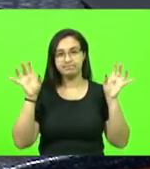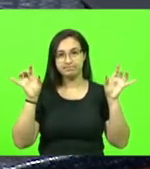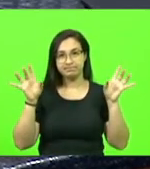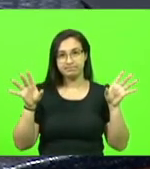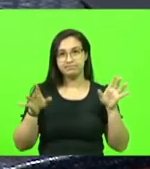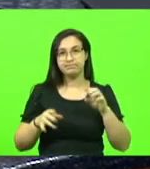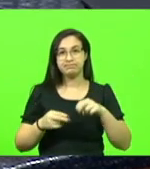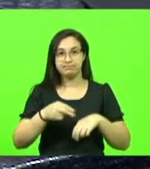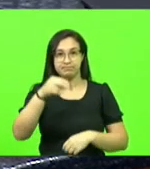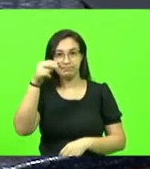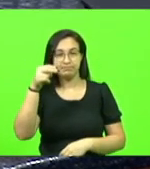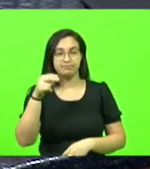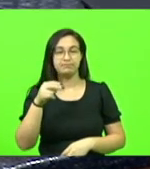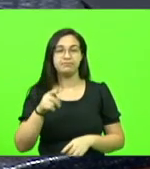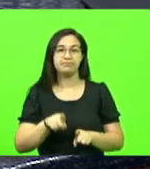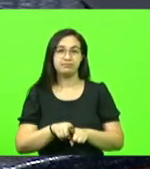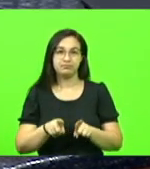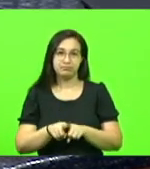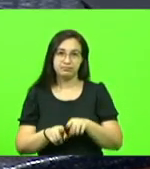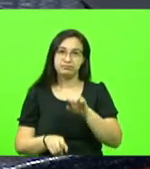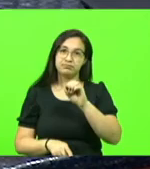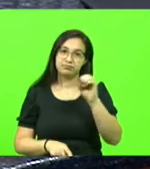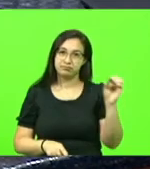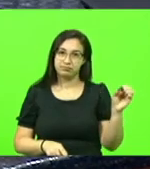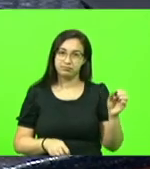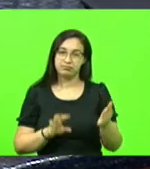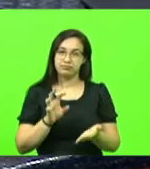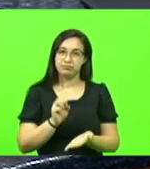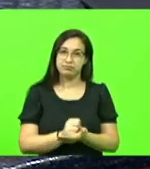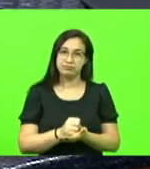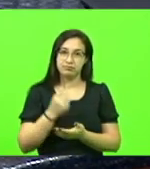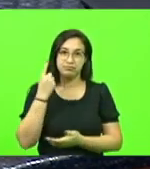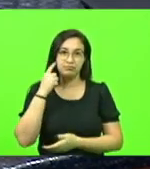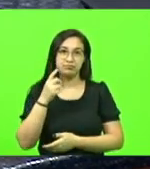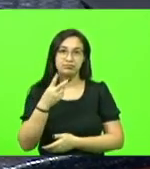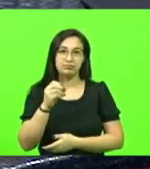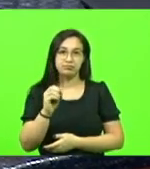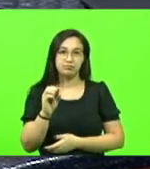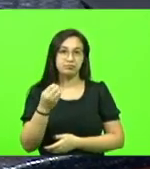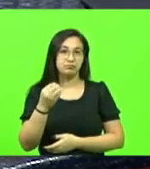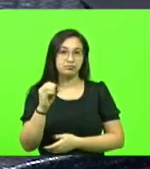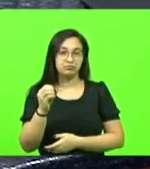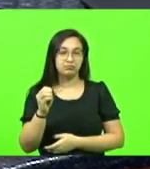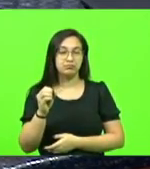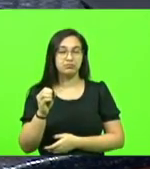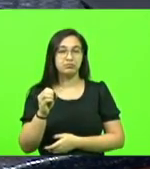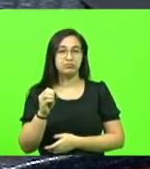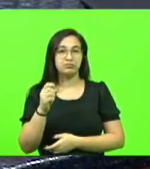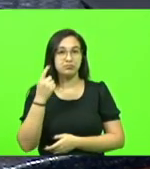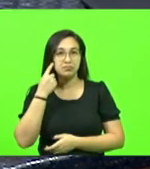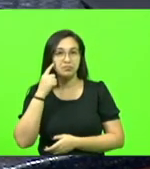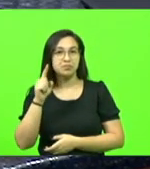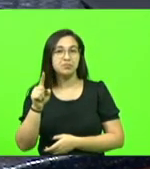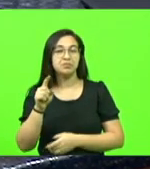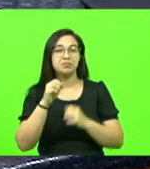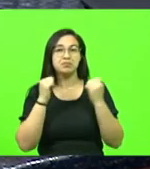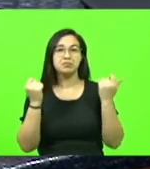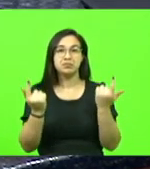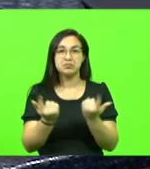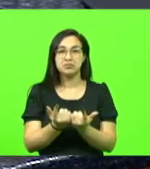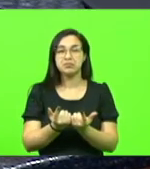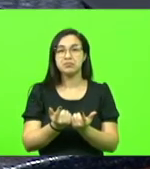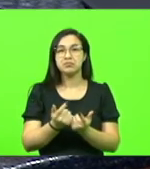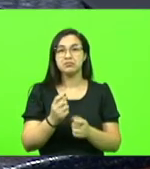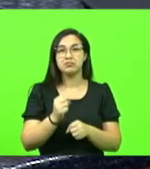Catarinense e para o Meio Oeste Catarinense. Então, só deixar registrado, 20 de outubro, essa data marcante, que a Assembleia, em 2002, fez uma lei